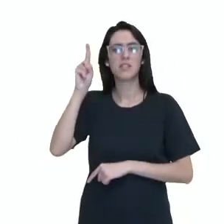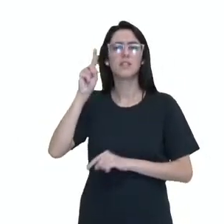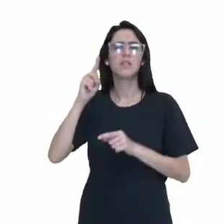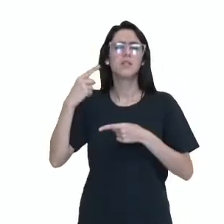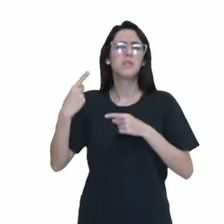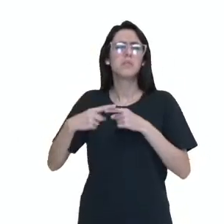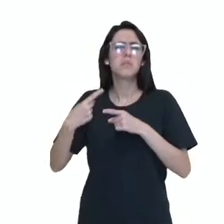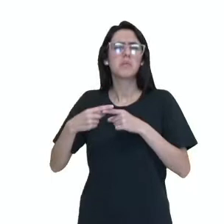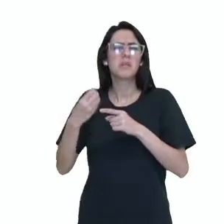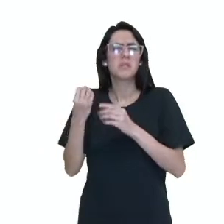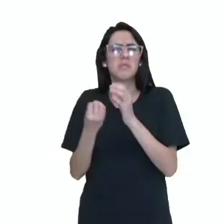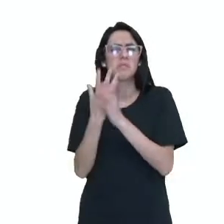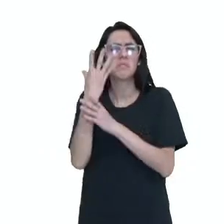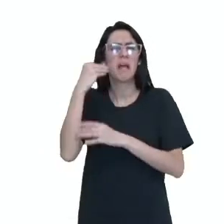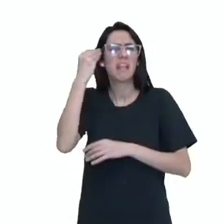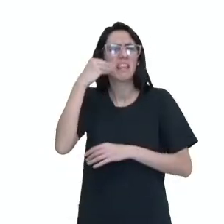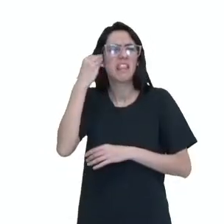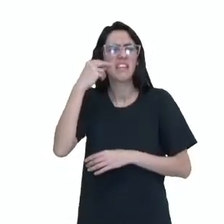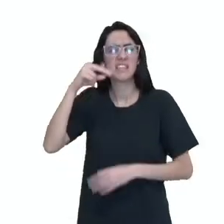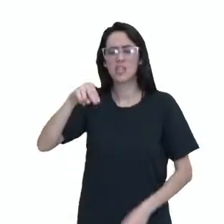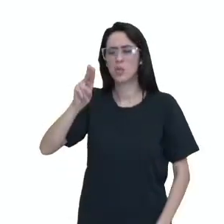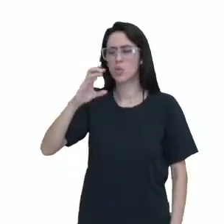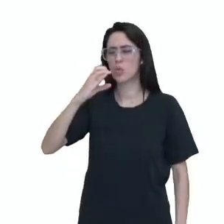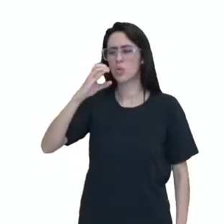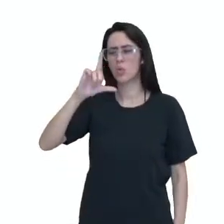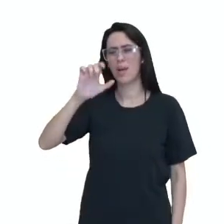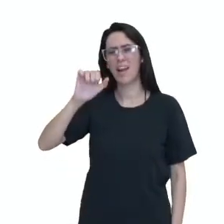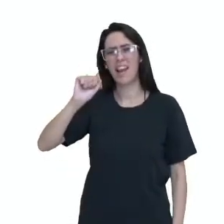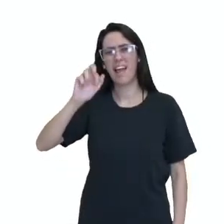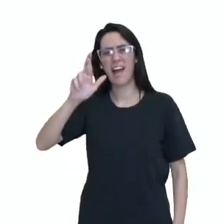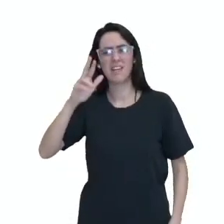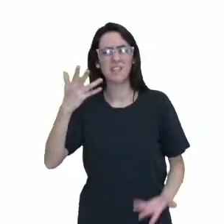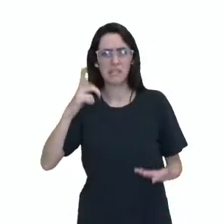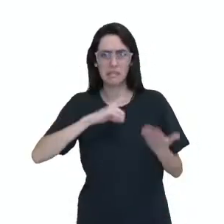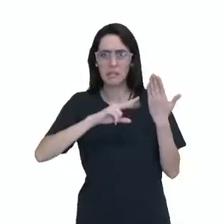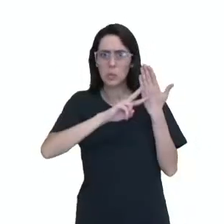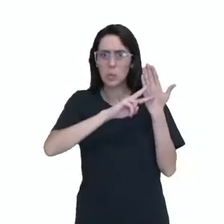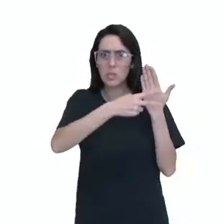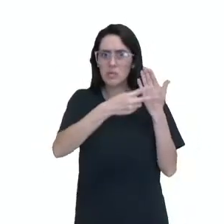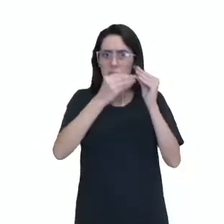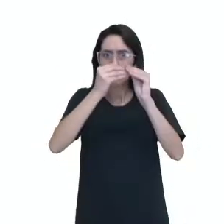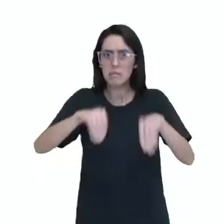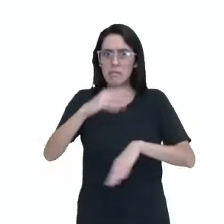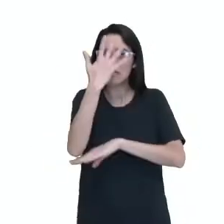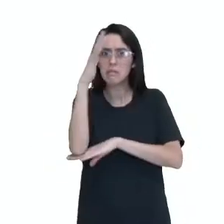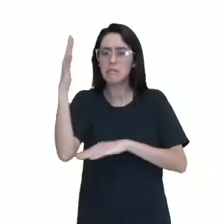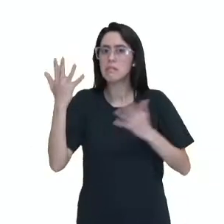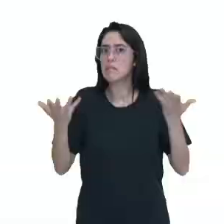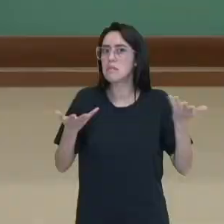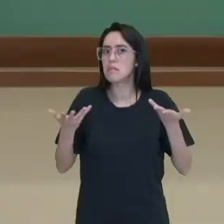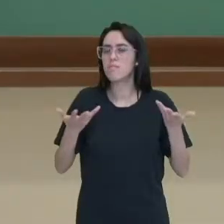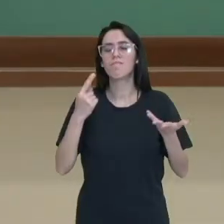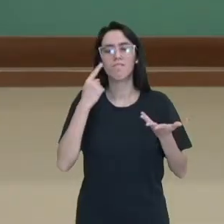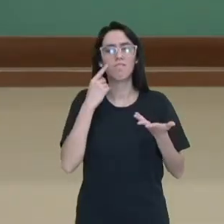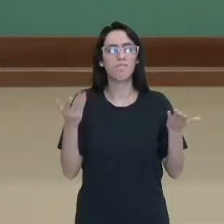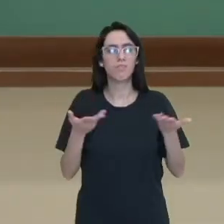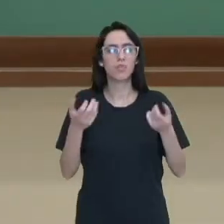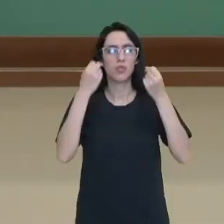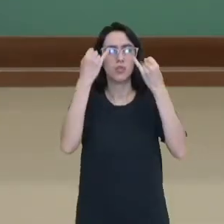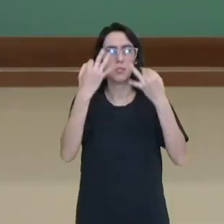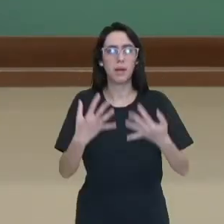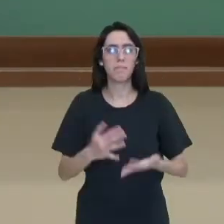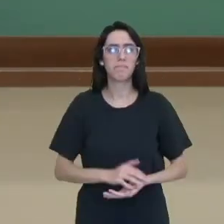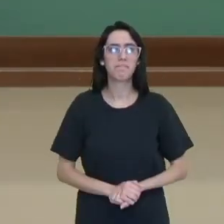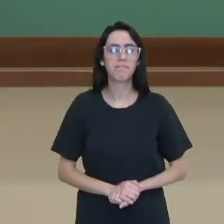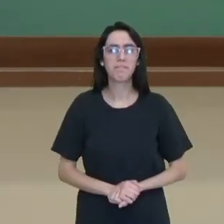nucleares? E será que eles trouxeram alguma consequência para o meio ambiente? É isso que a gente vai descobrir nessa aula.